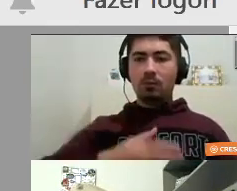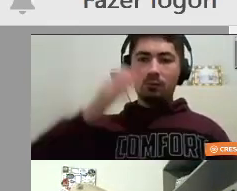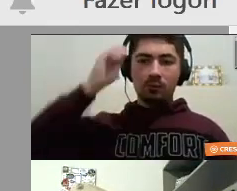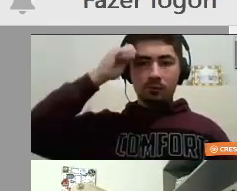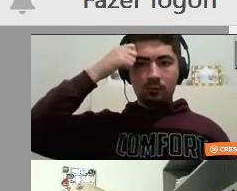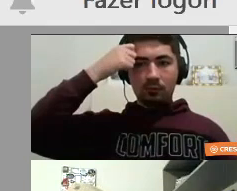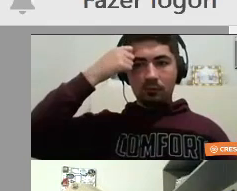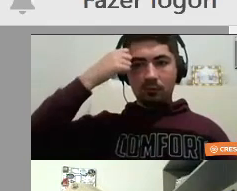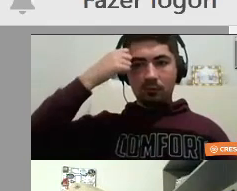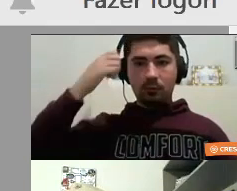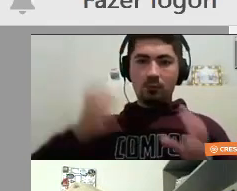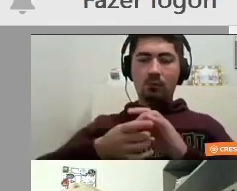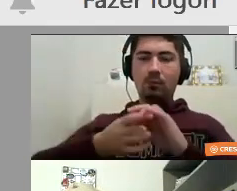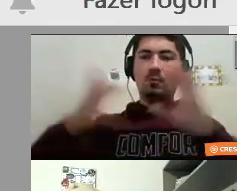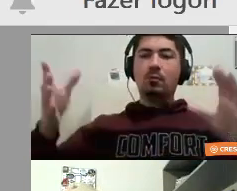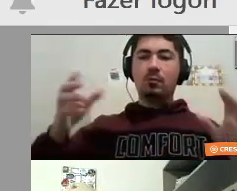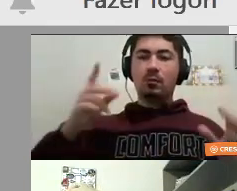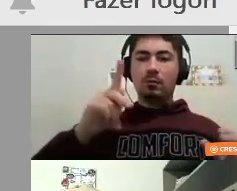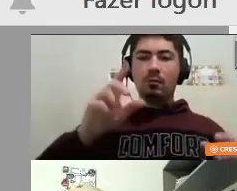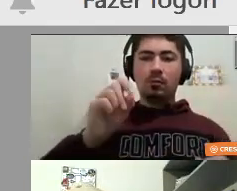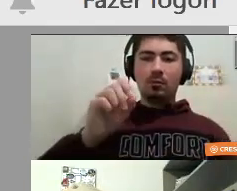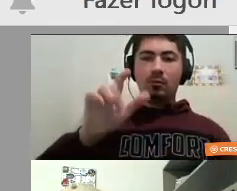África livre da polio.